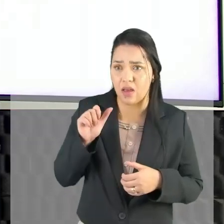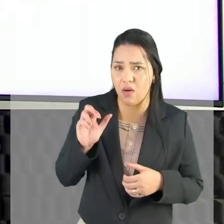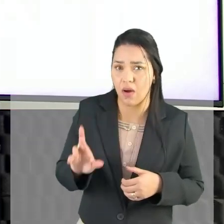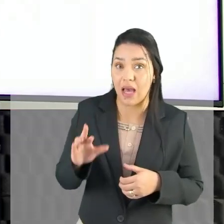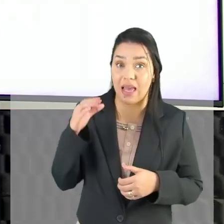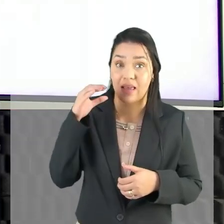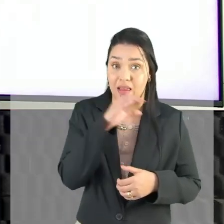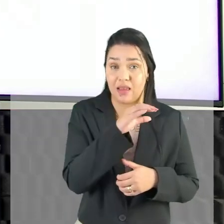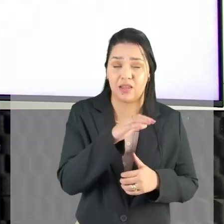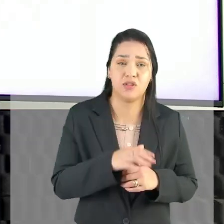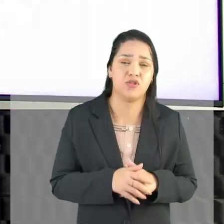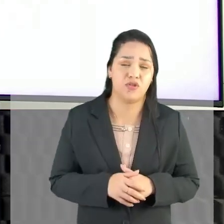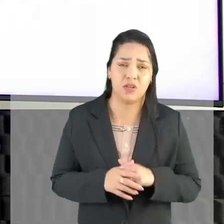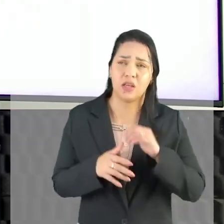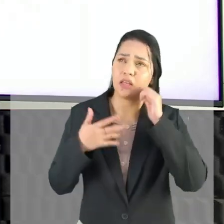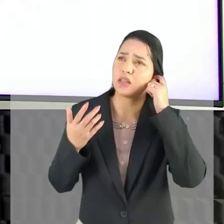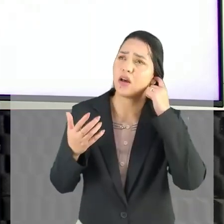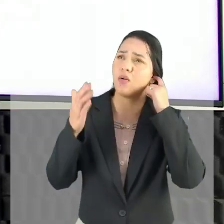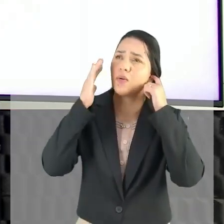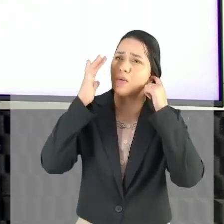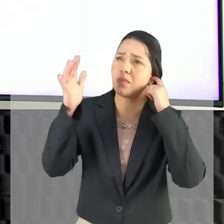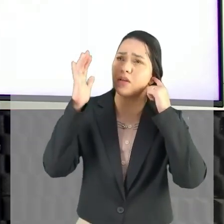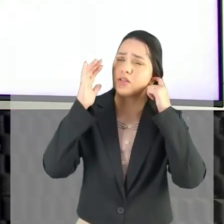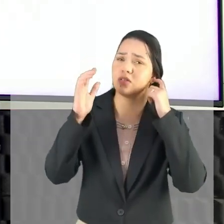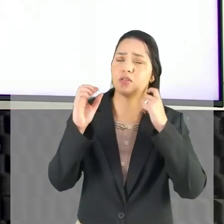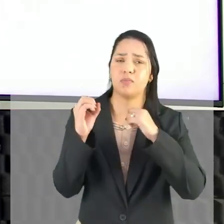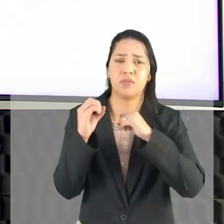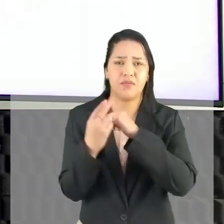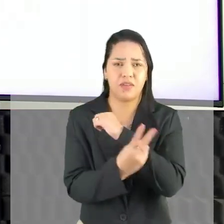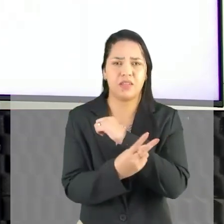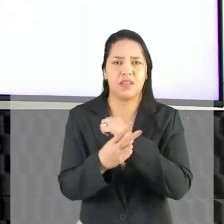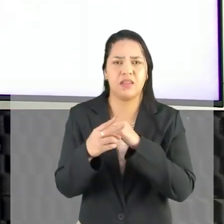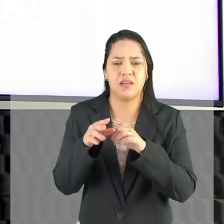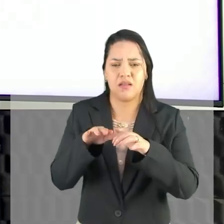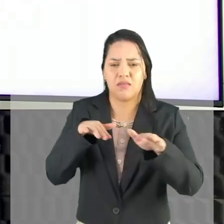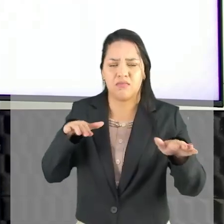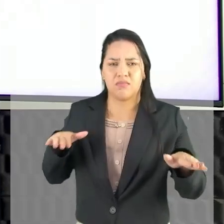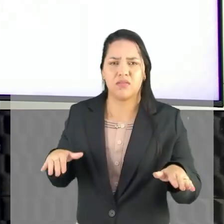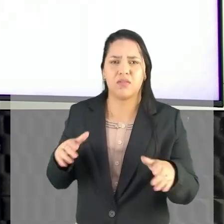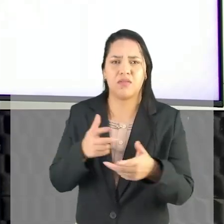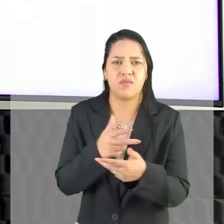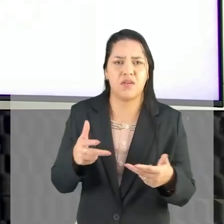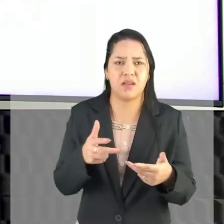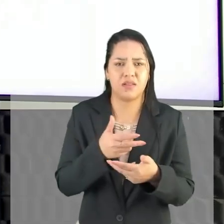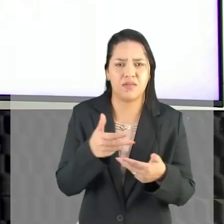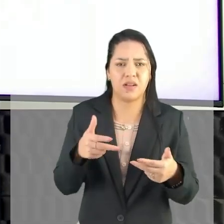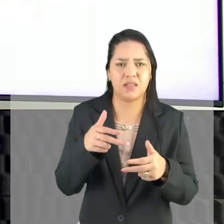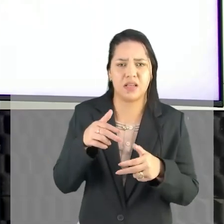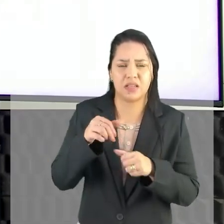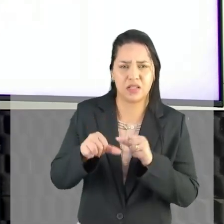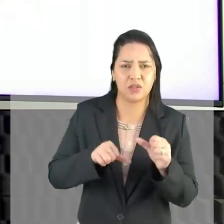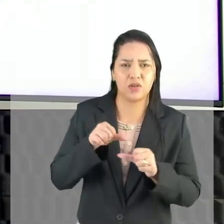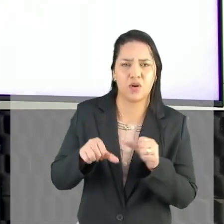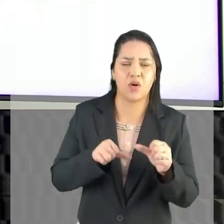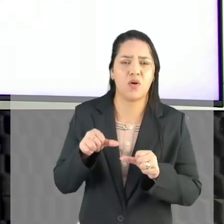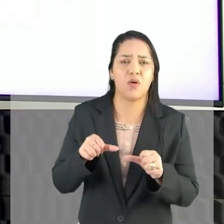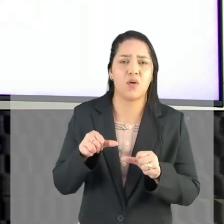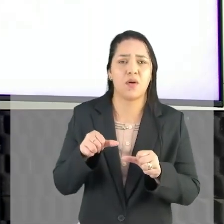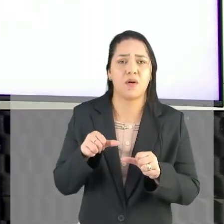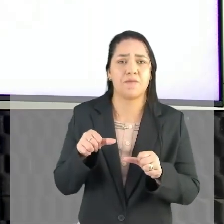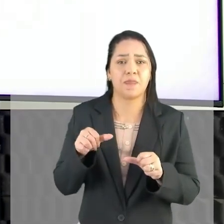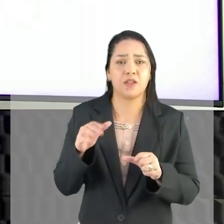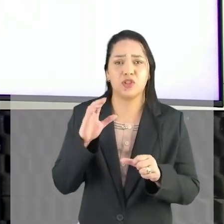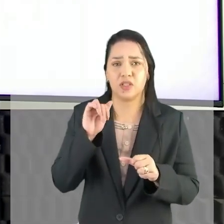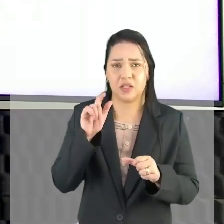deles é um ar quente. Então imagina, uma avenida engarrafada, carros ligados e fazendo a troca térmica, a troca de